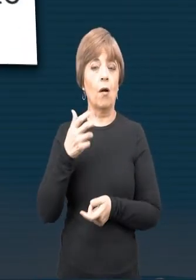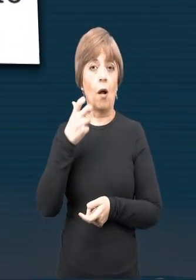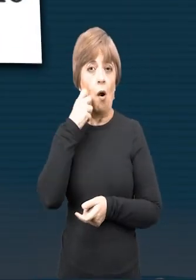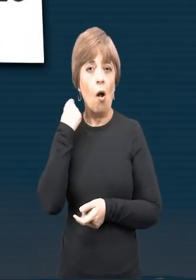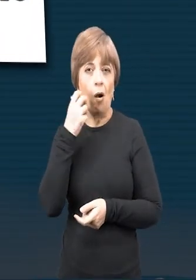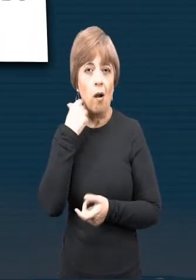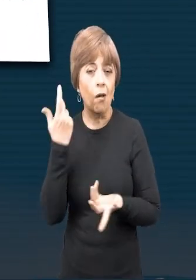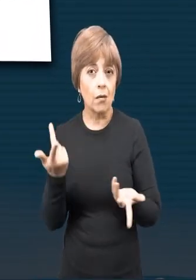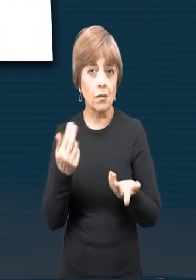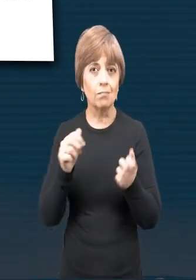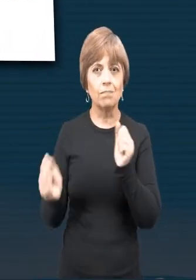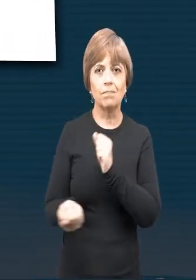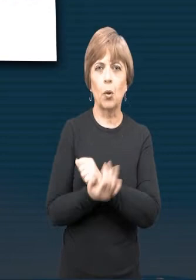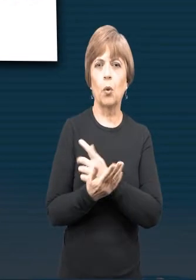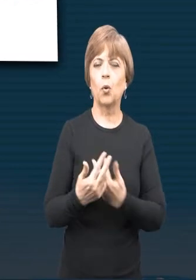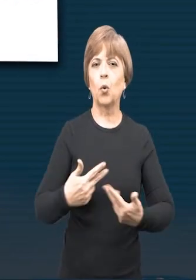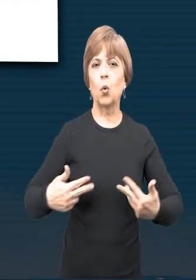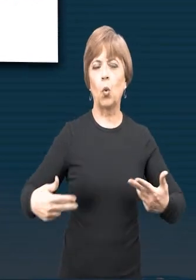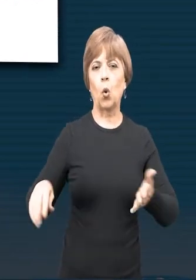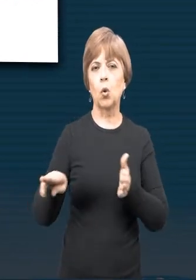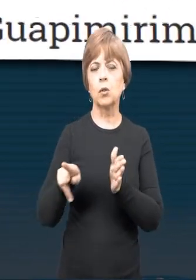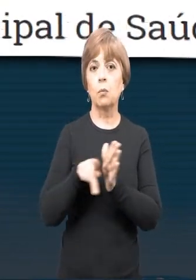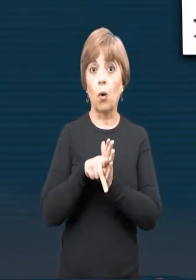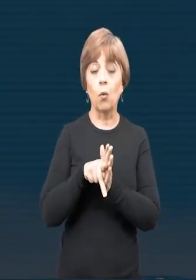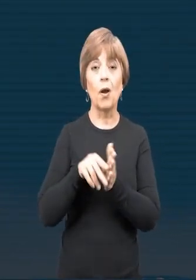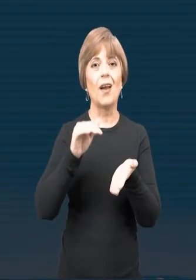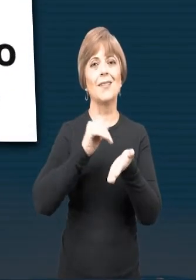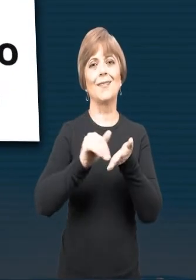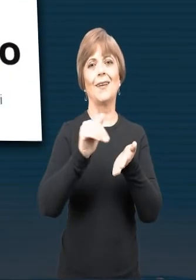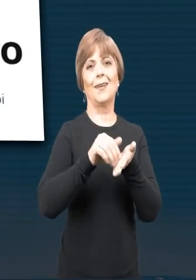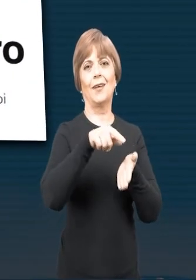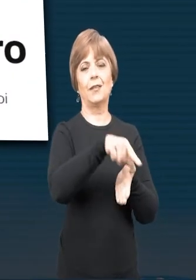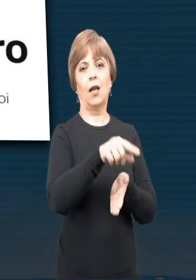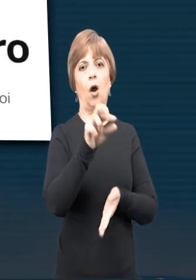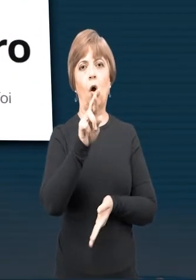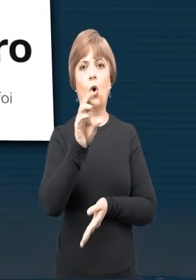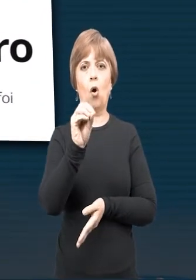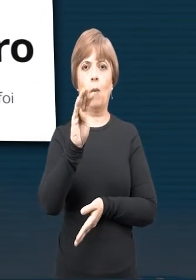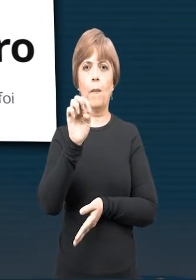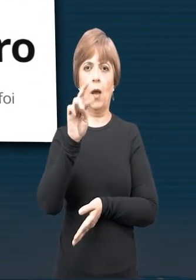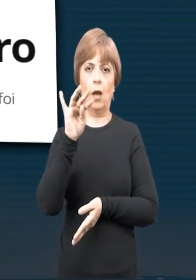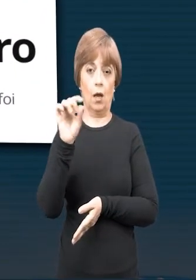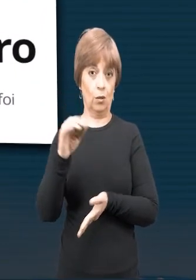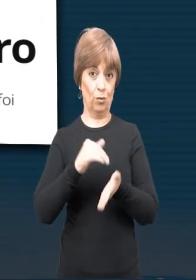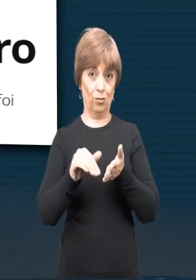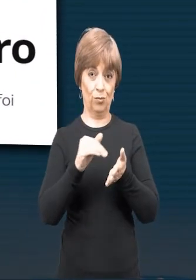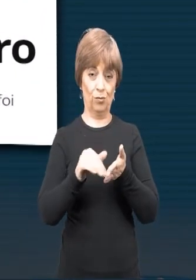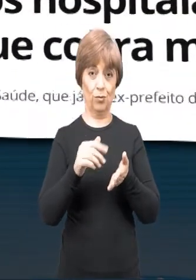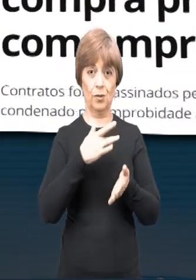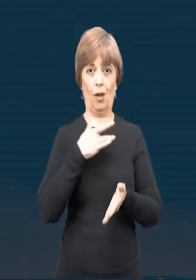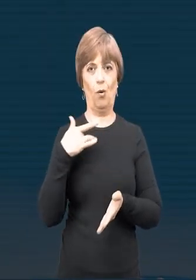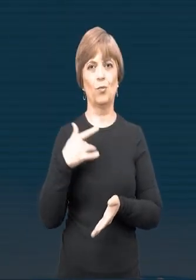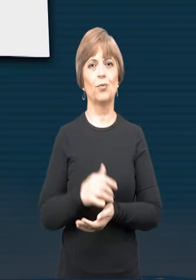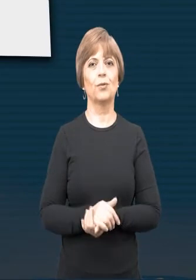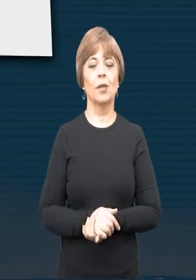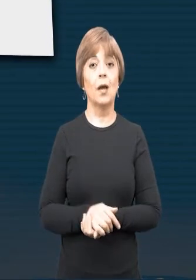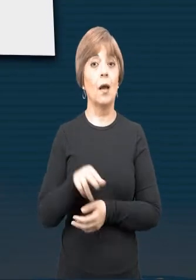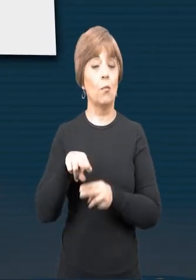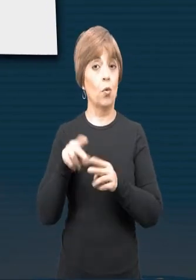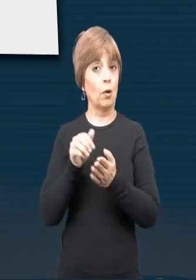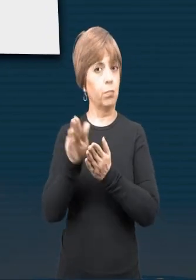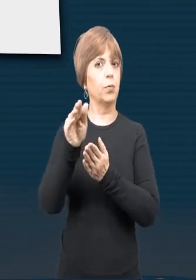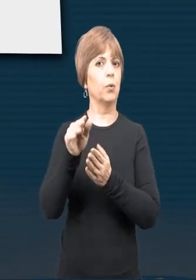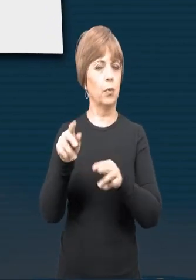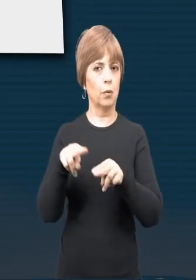como a irregularidade consistente na permanência do ex-secretário de Saúde, Roberto Petro, no referido cargo. São dois eixos de atuação distintos